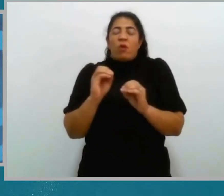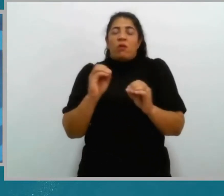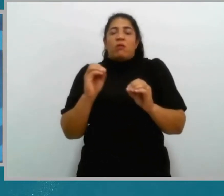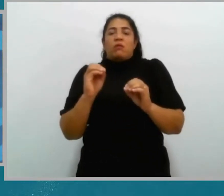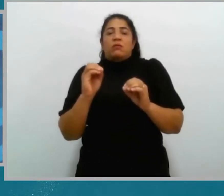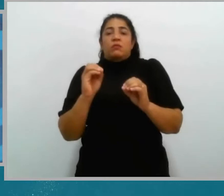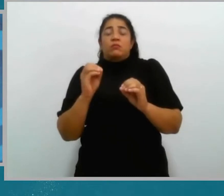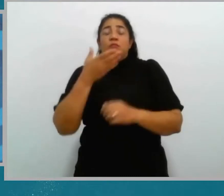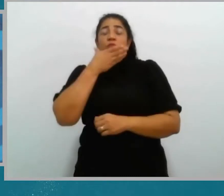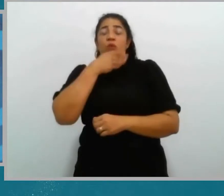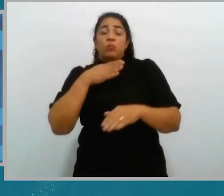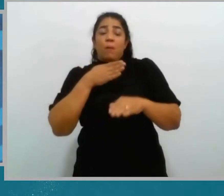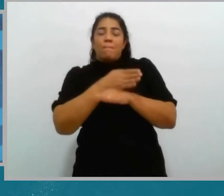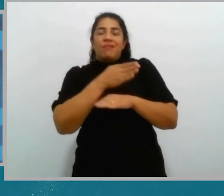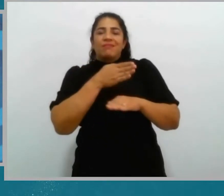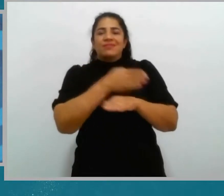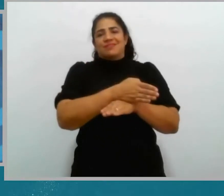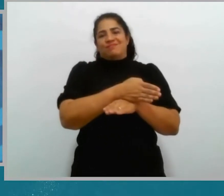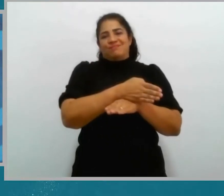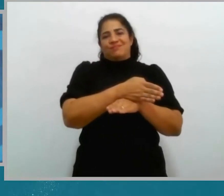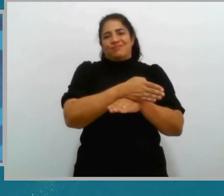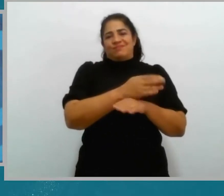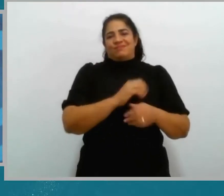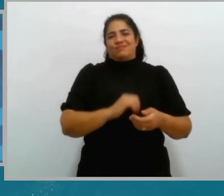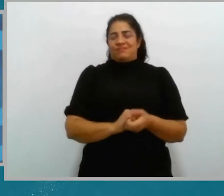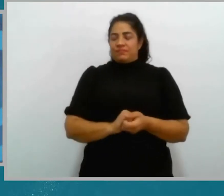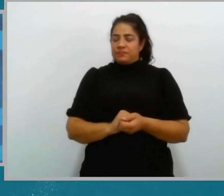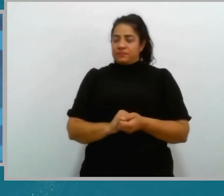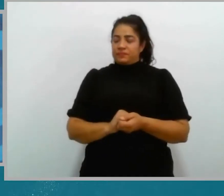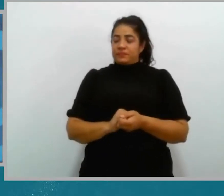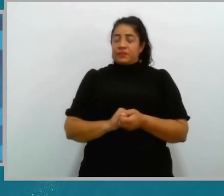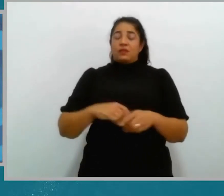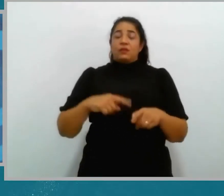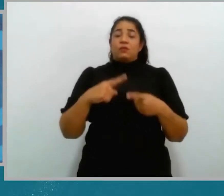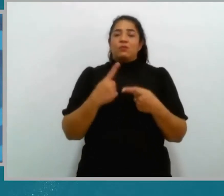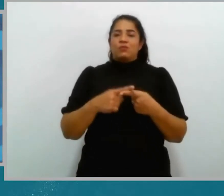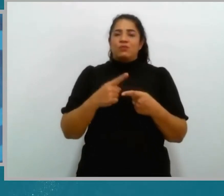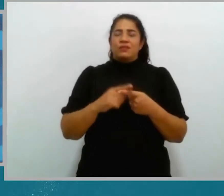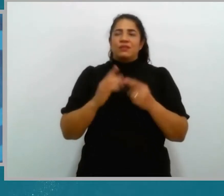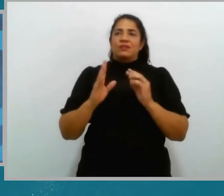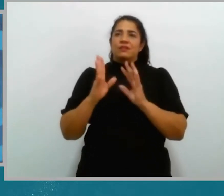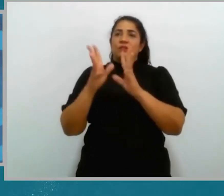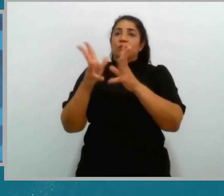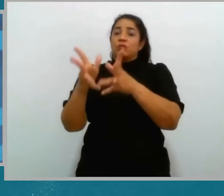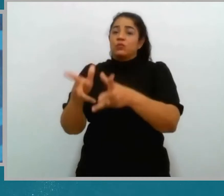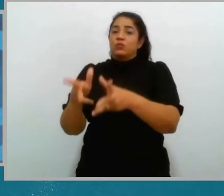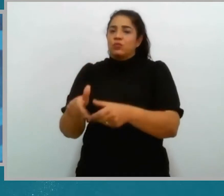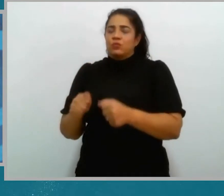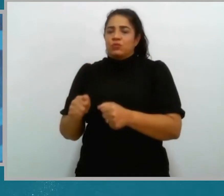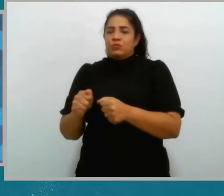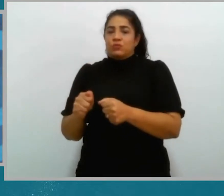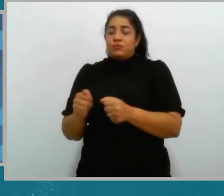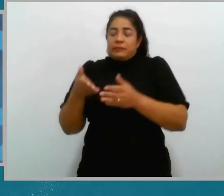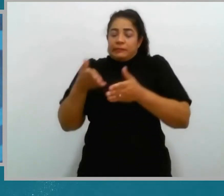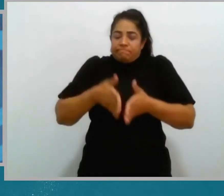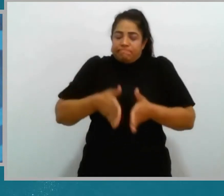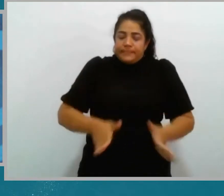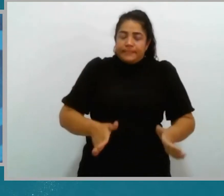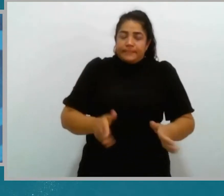houve participação, porque todo aquele que é nascido de Adão, irmão, já nasce